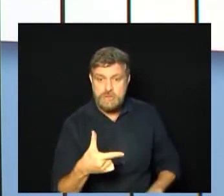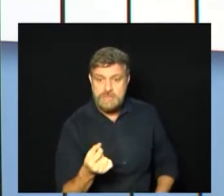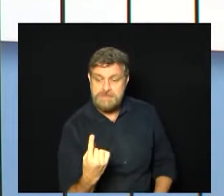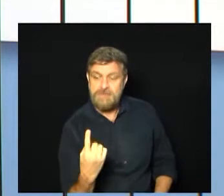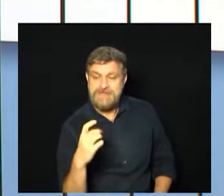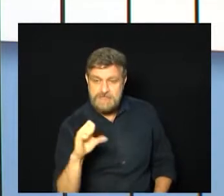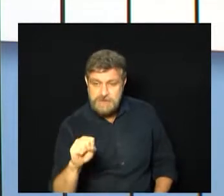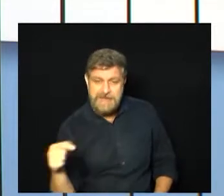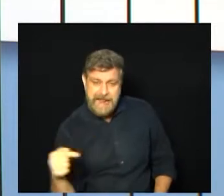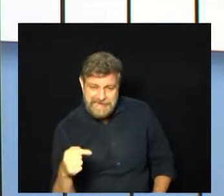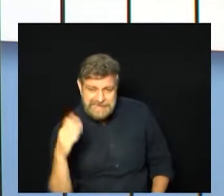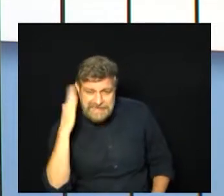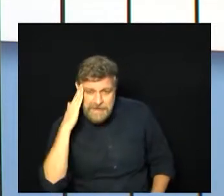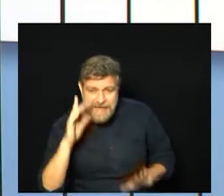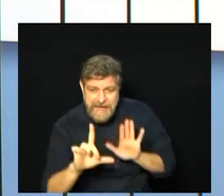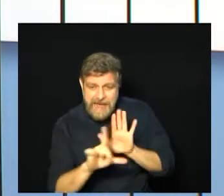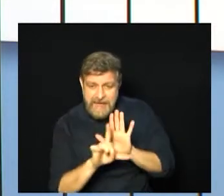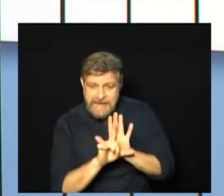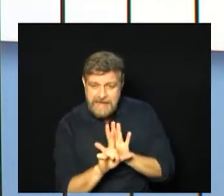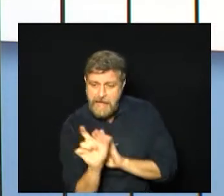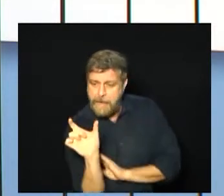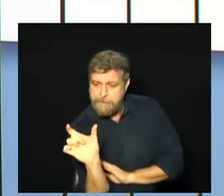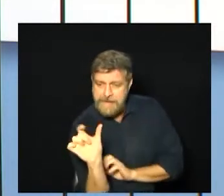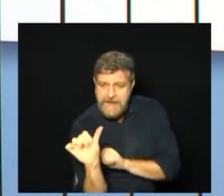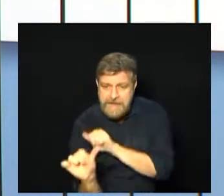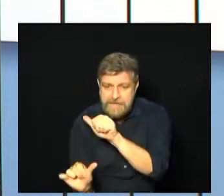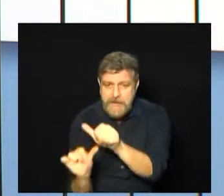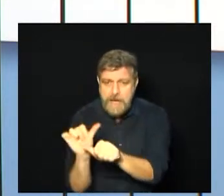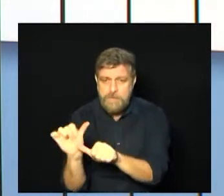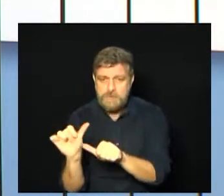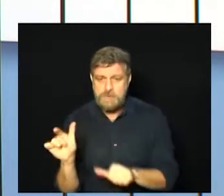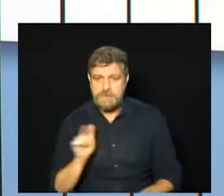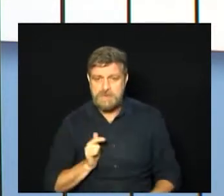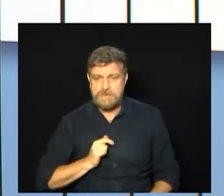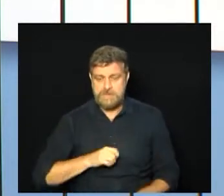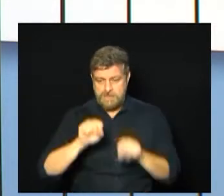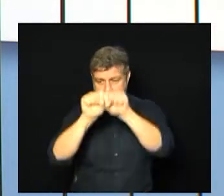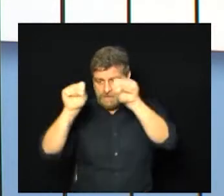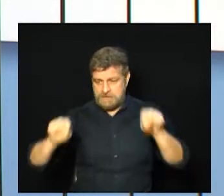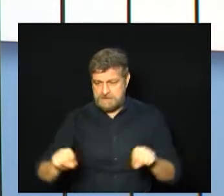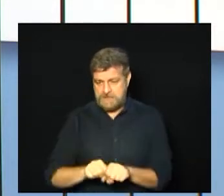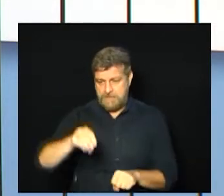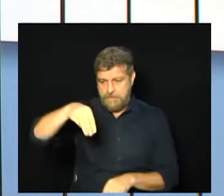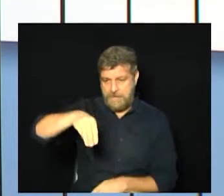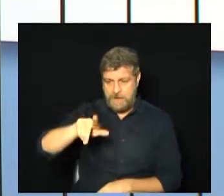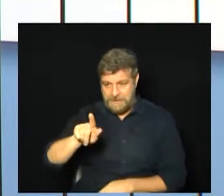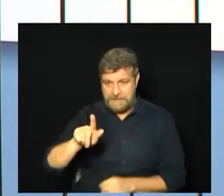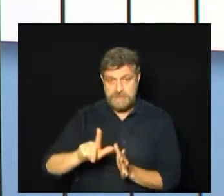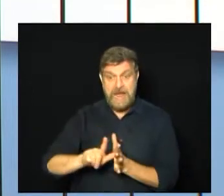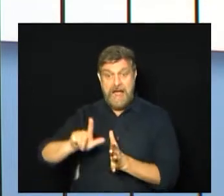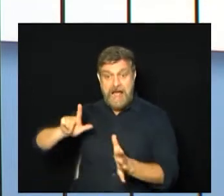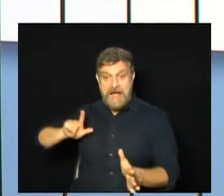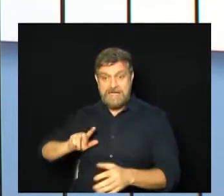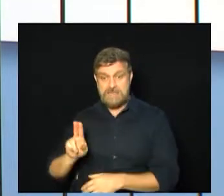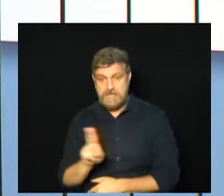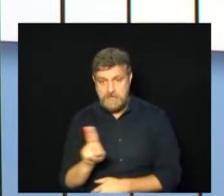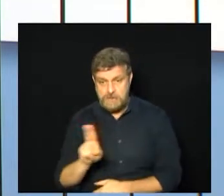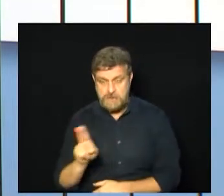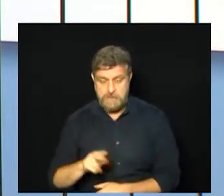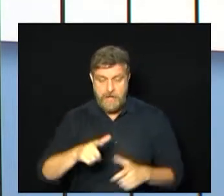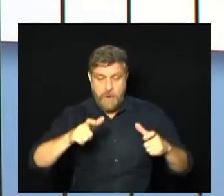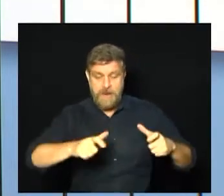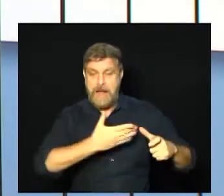foi aquela lei que mudou a nomenclatura e abrangência da rede Mário Gatti, porque antes chamava Autarquia